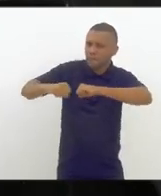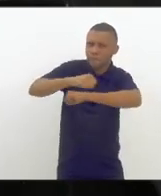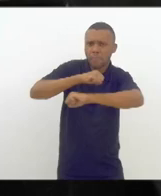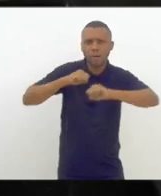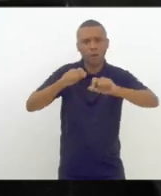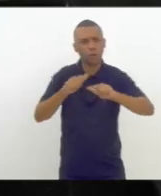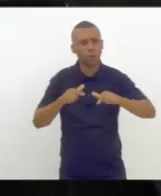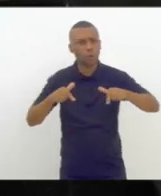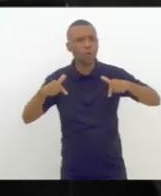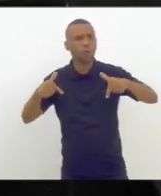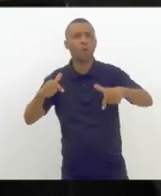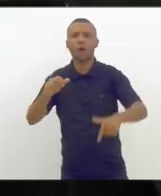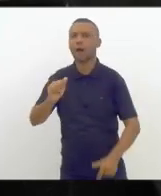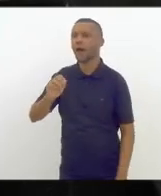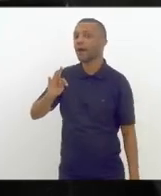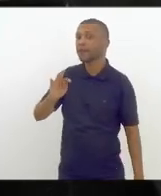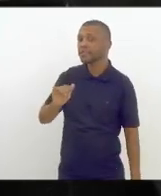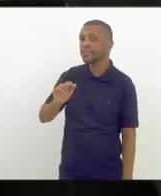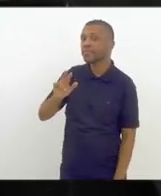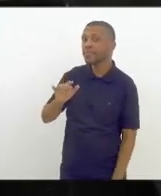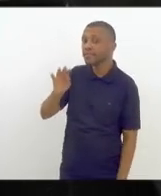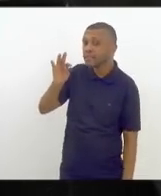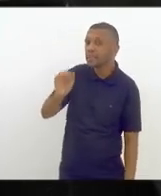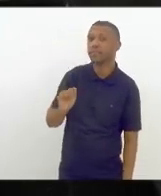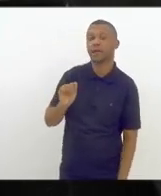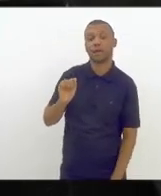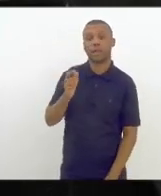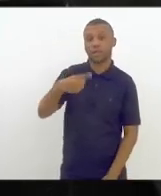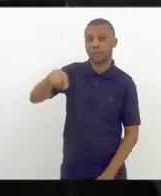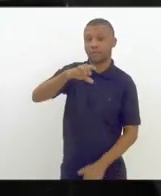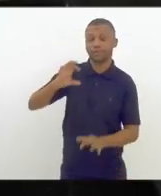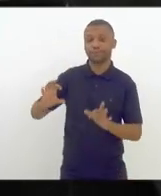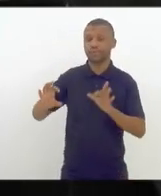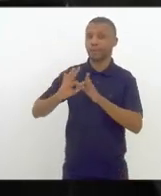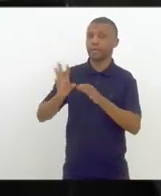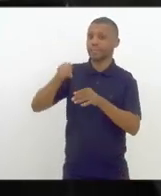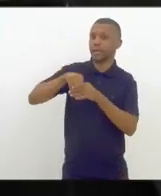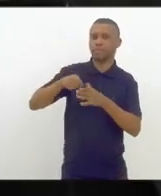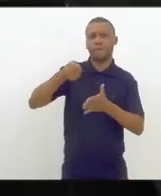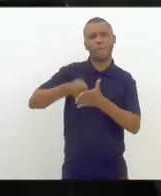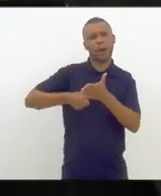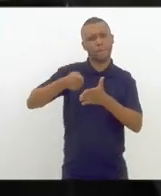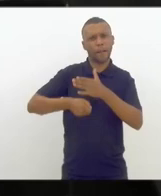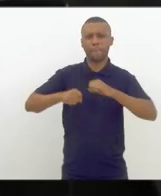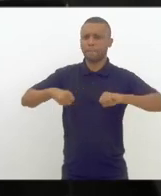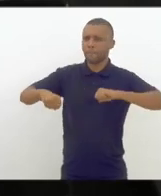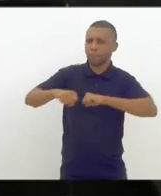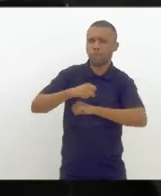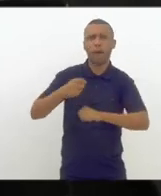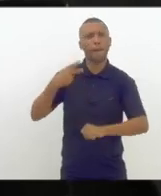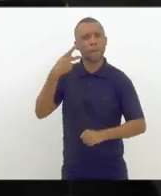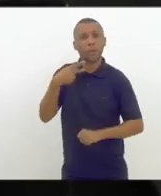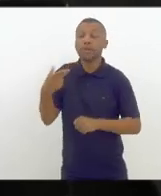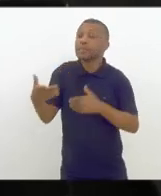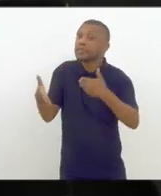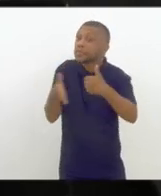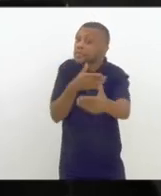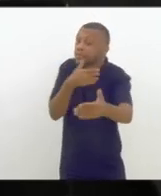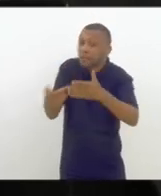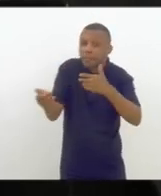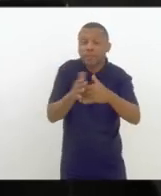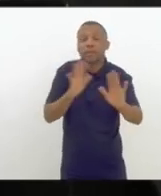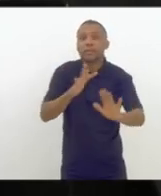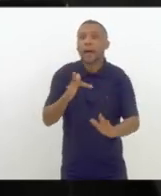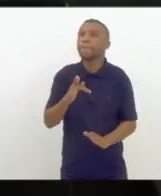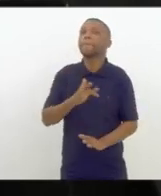ativistas, chamando aqueles e aquelas que estão implicados na luta política, no processo político, independentemente da